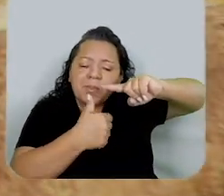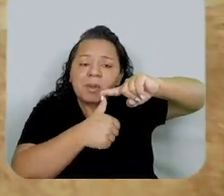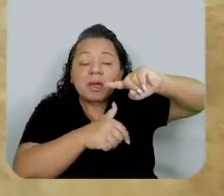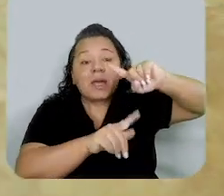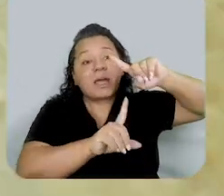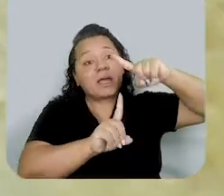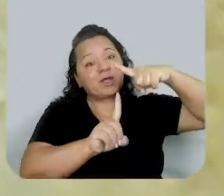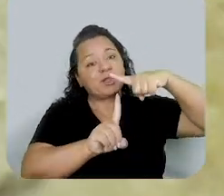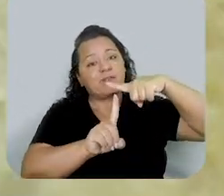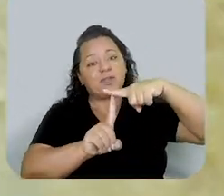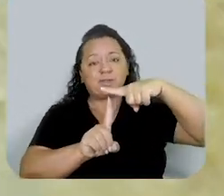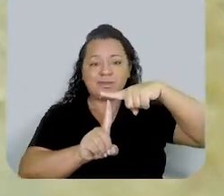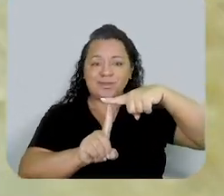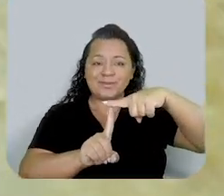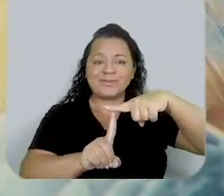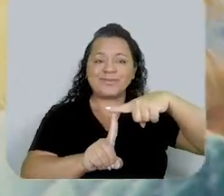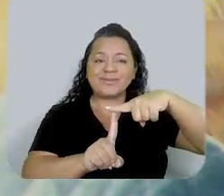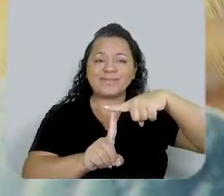tipos.